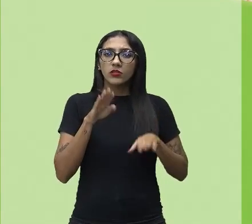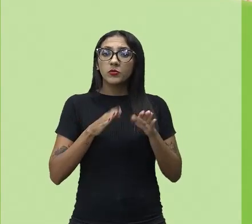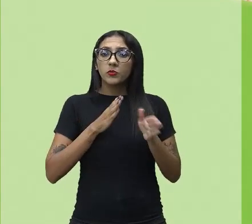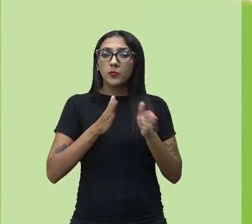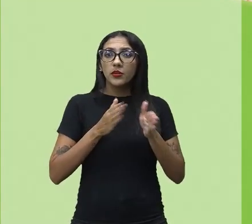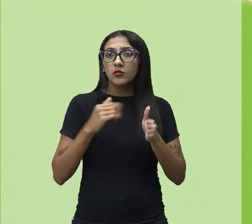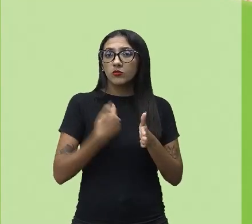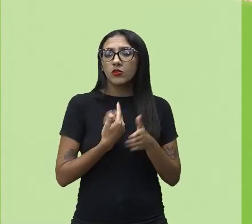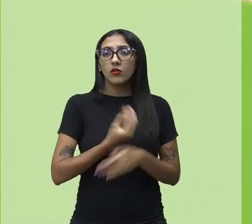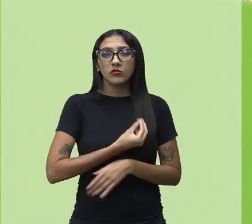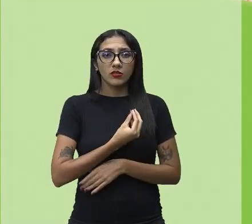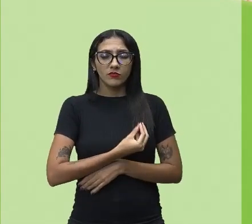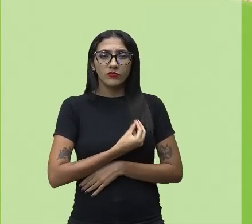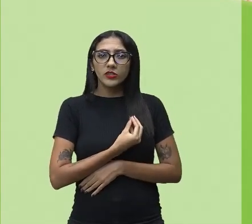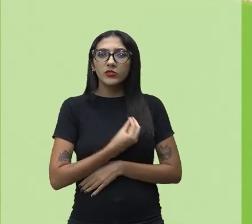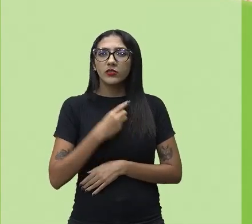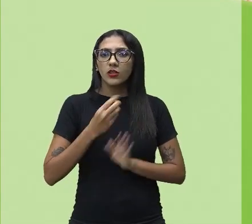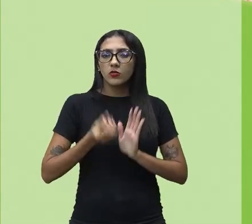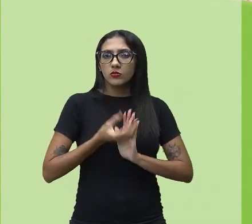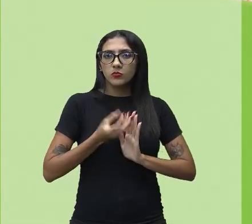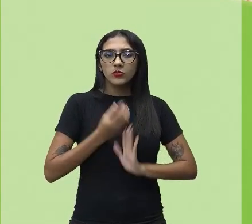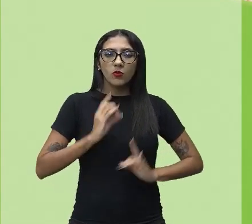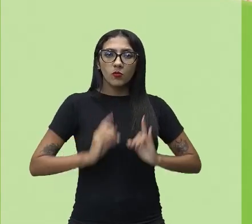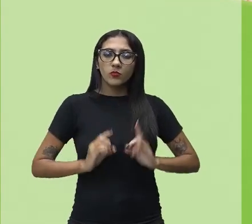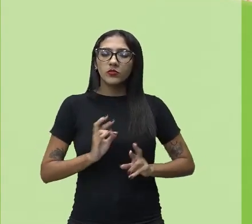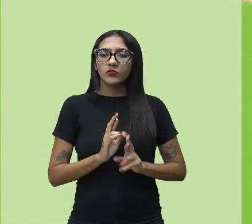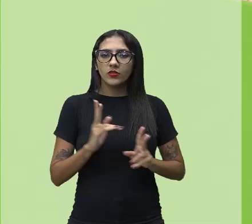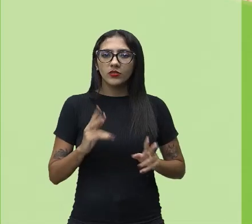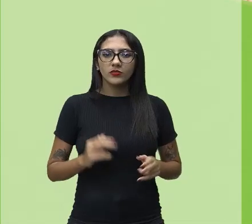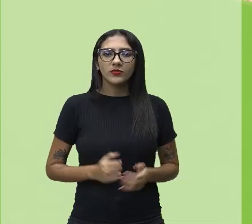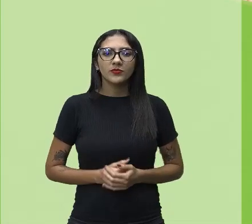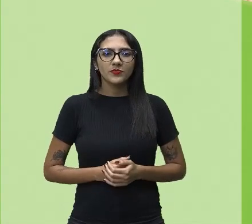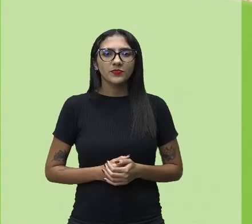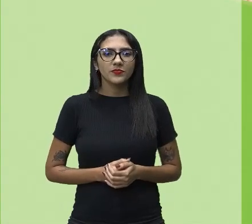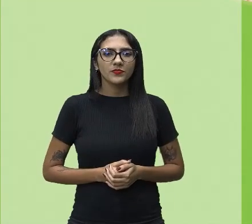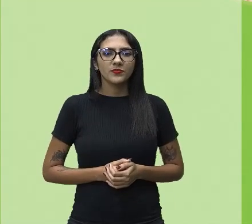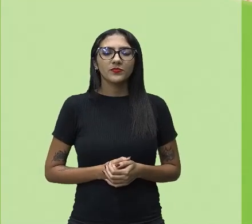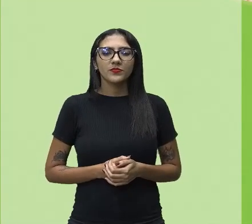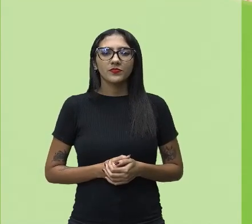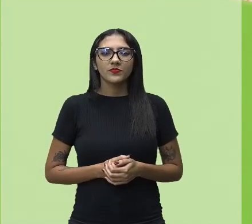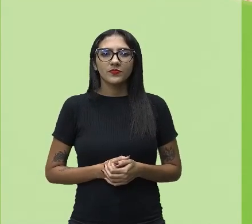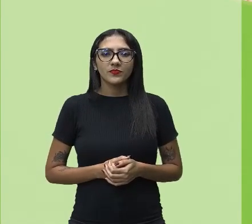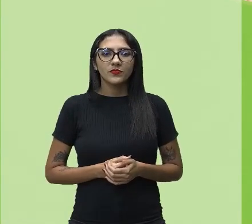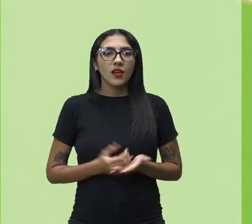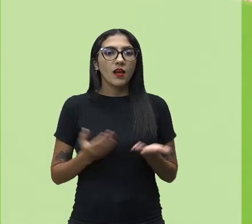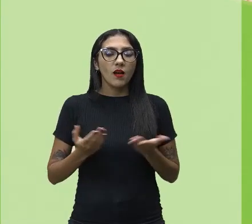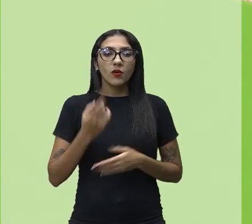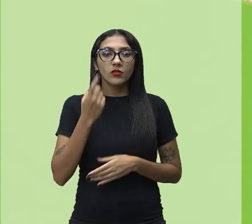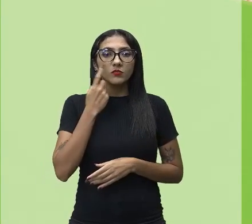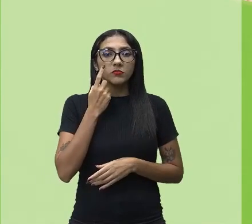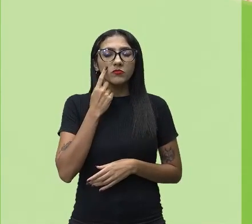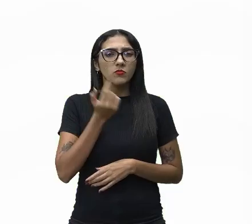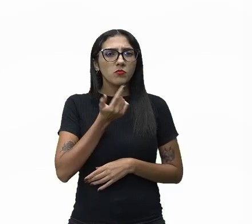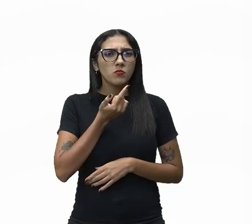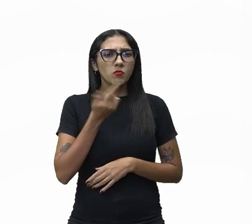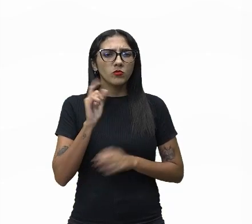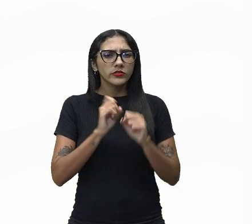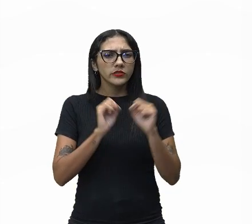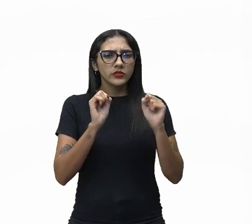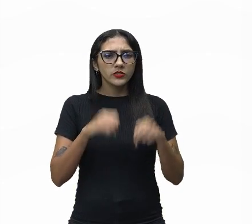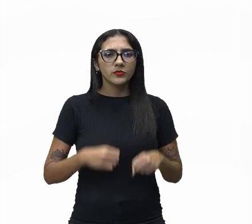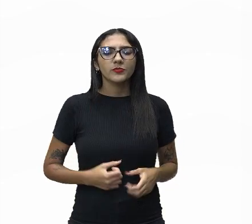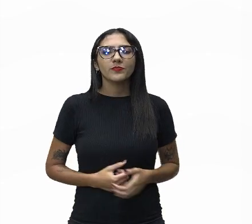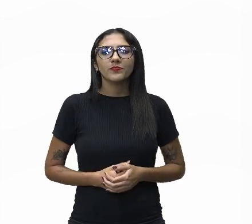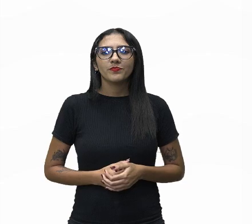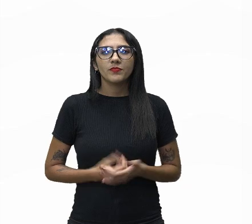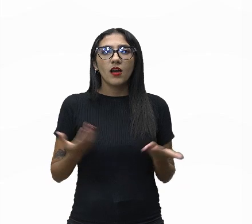também da nossa vida, né? Então, observamos aí mais o sistema e vamos agora conhecer outro sistema. Olha